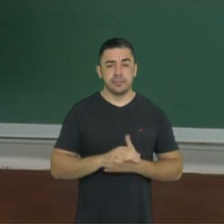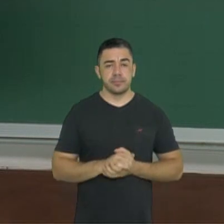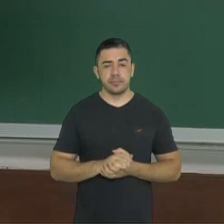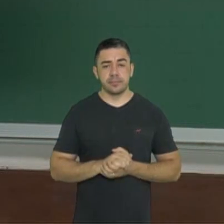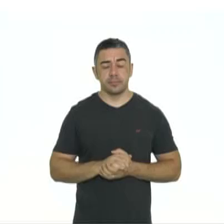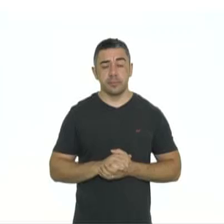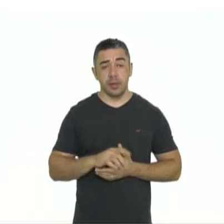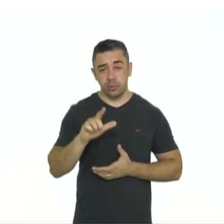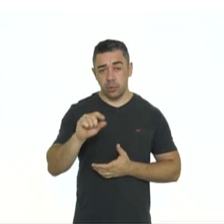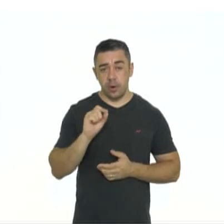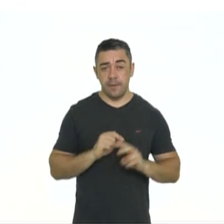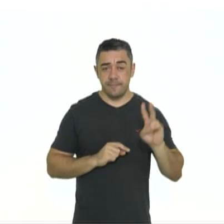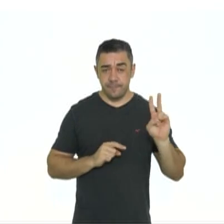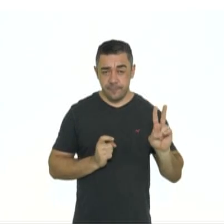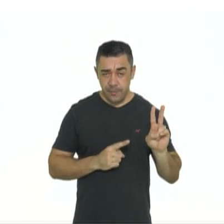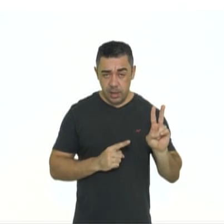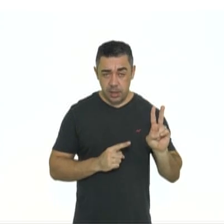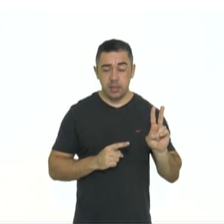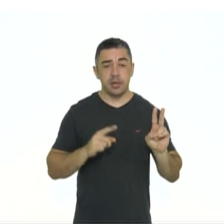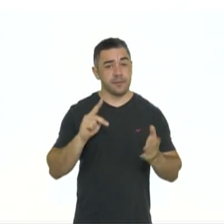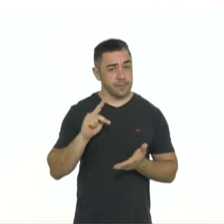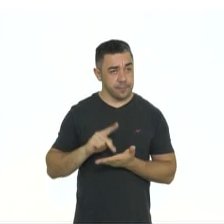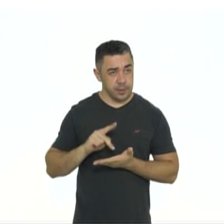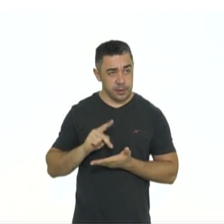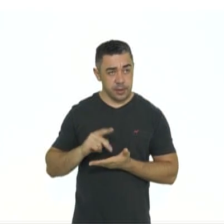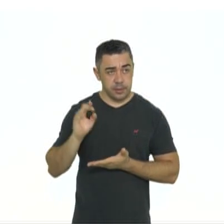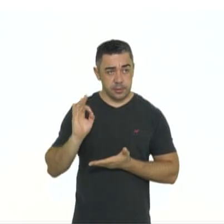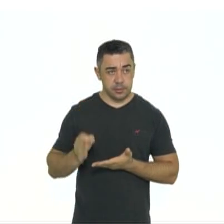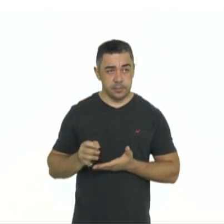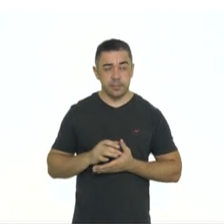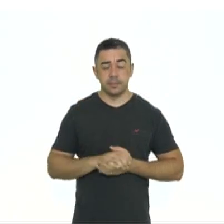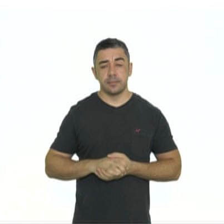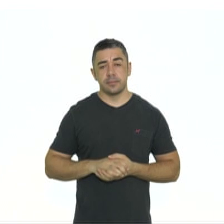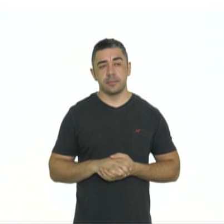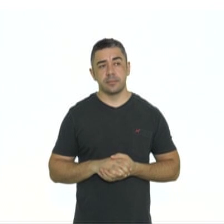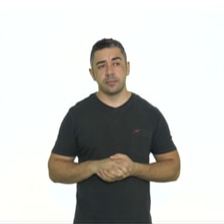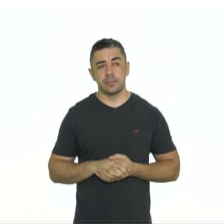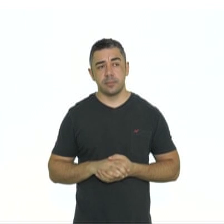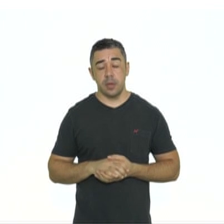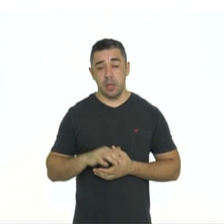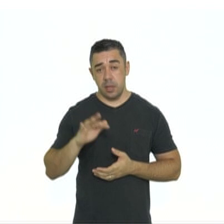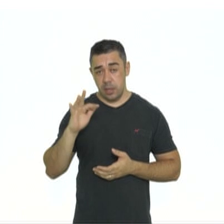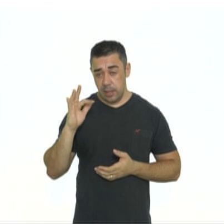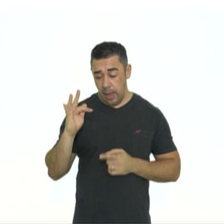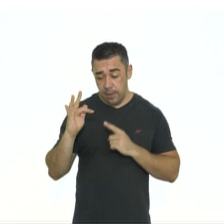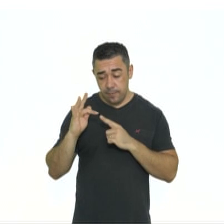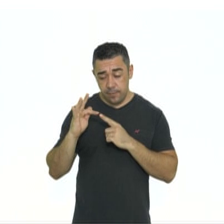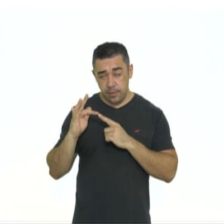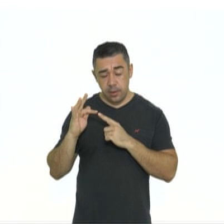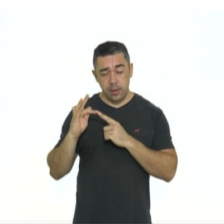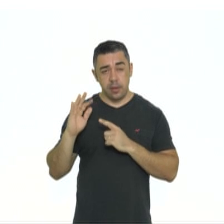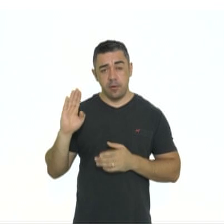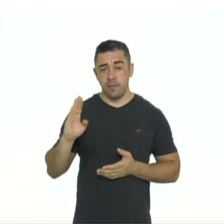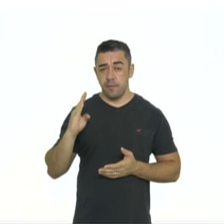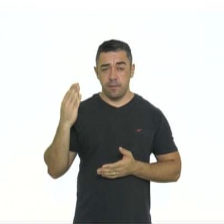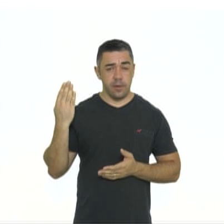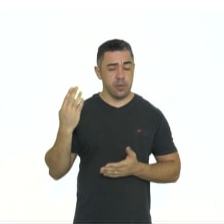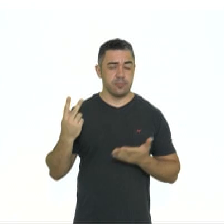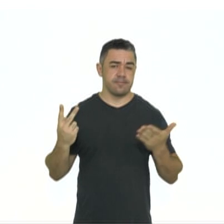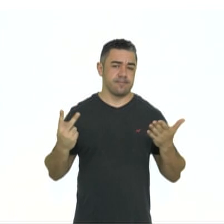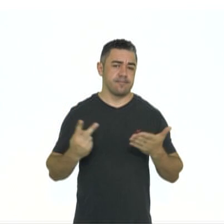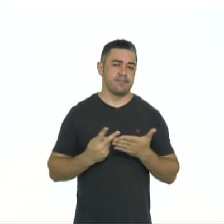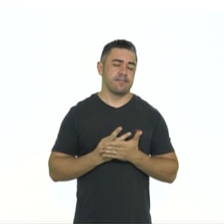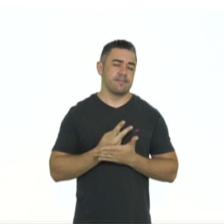3mark vc afirmativa estiver correta então veio de verdade e Mark f f de falso